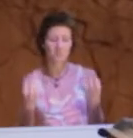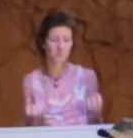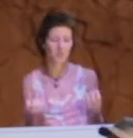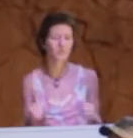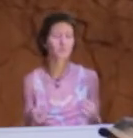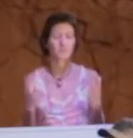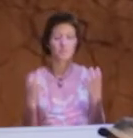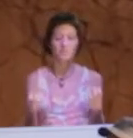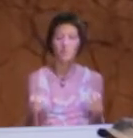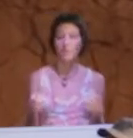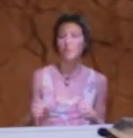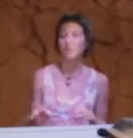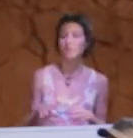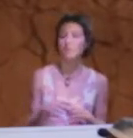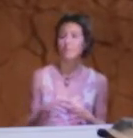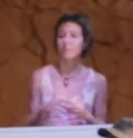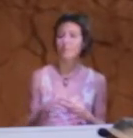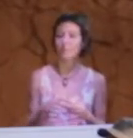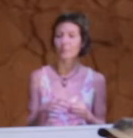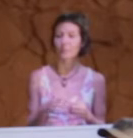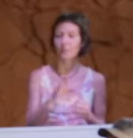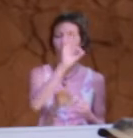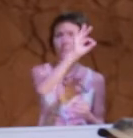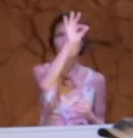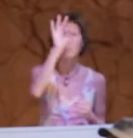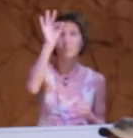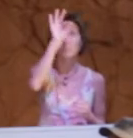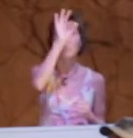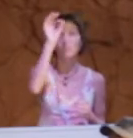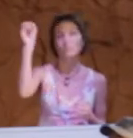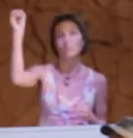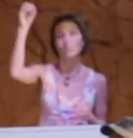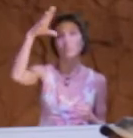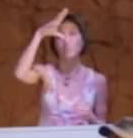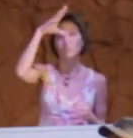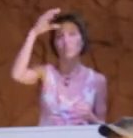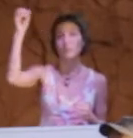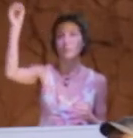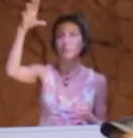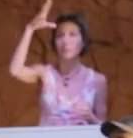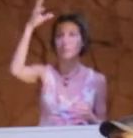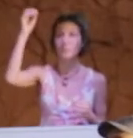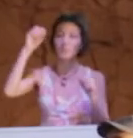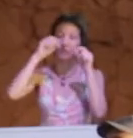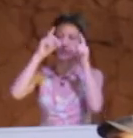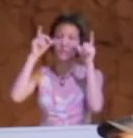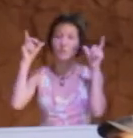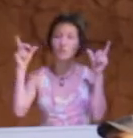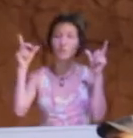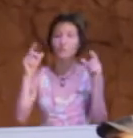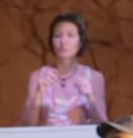dos animais. O vagalume, ele brilha, mas de uma noite, nem todo tempo ele está brilhando. A estratégia